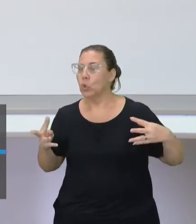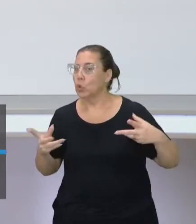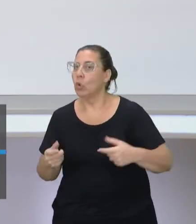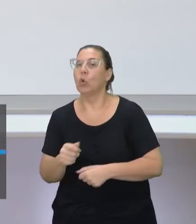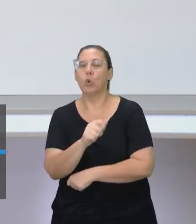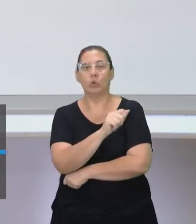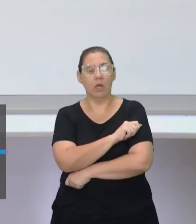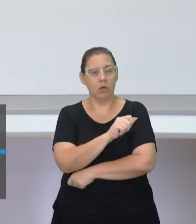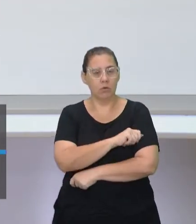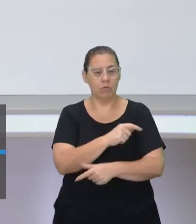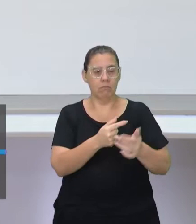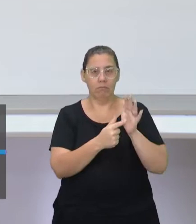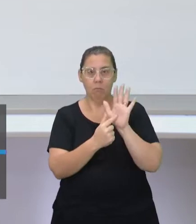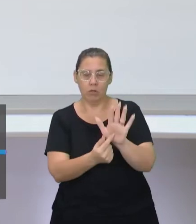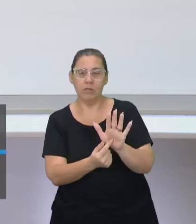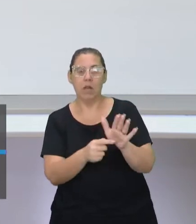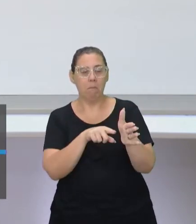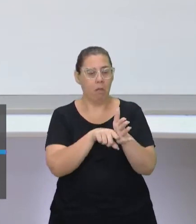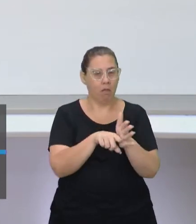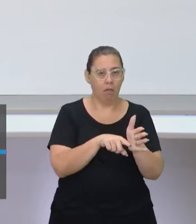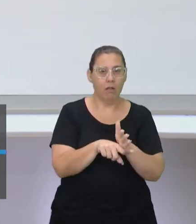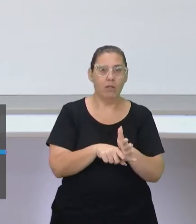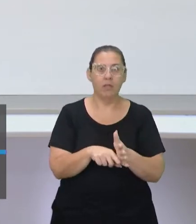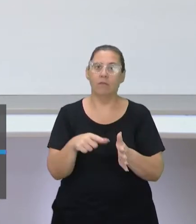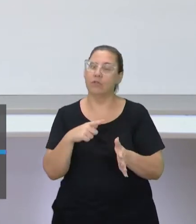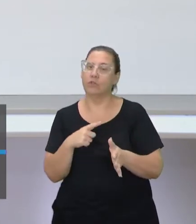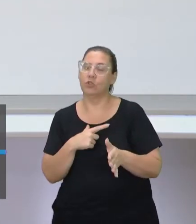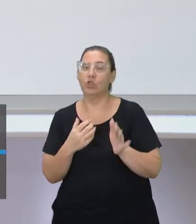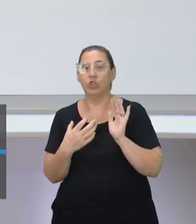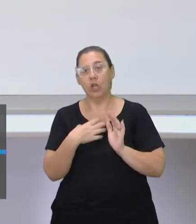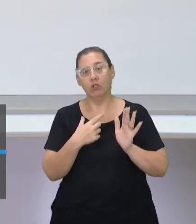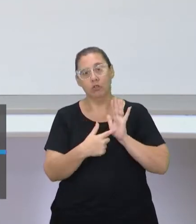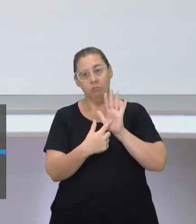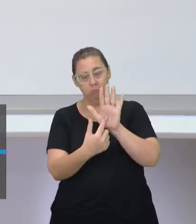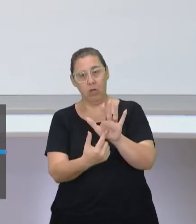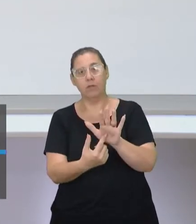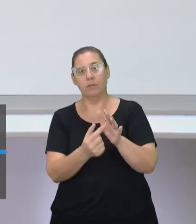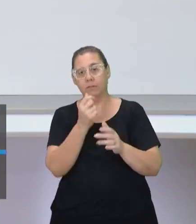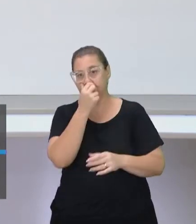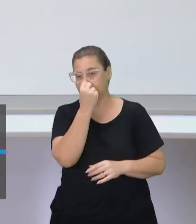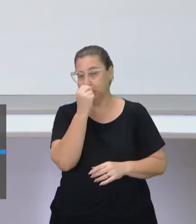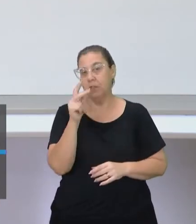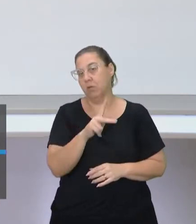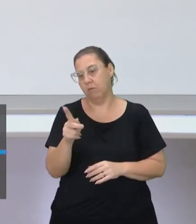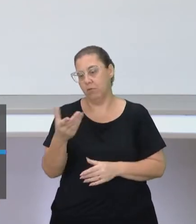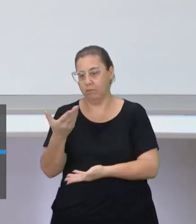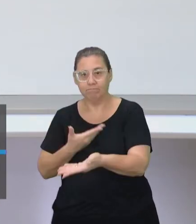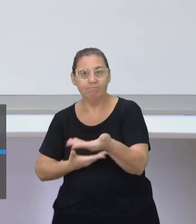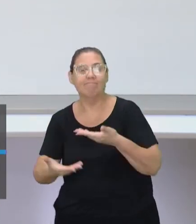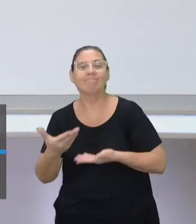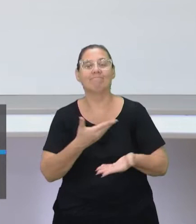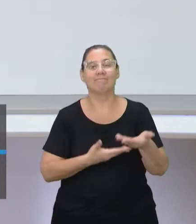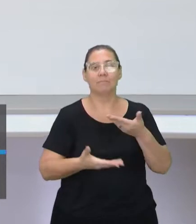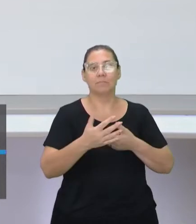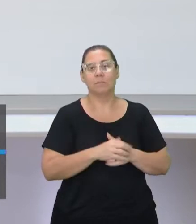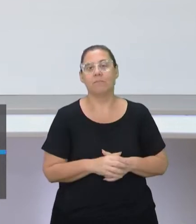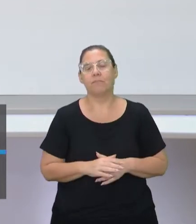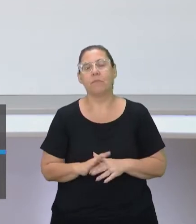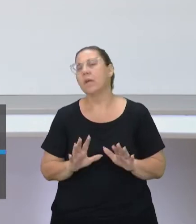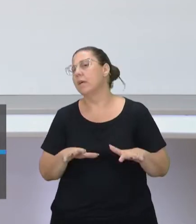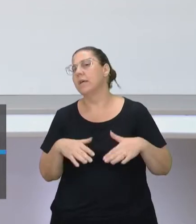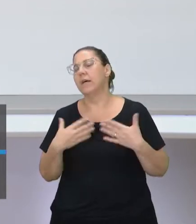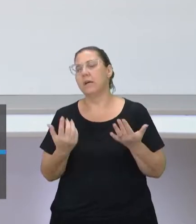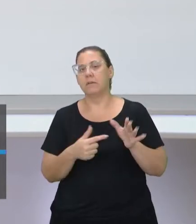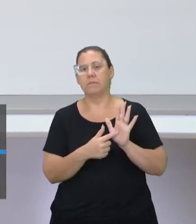as suas pesquisas e vai haver ali uma forma de apresentação. E o professor vai fazer a mediação. Aí, sobre